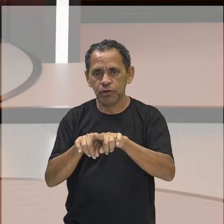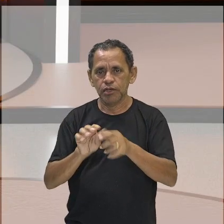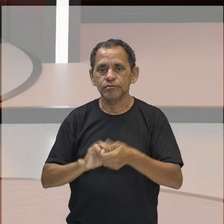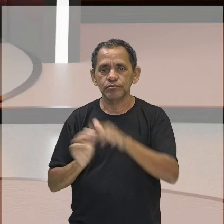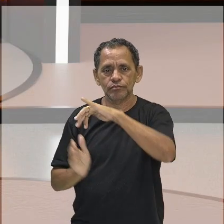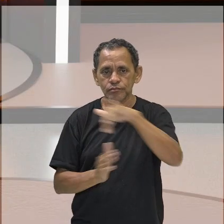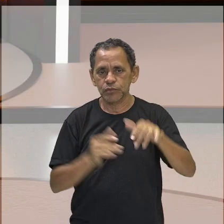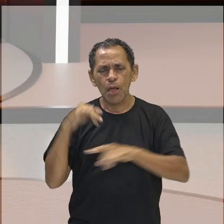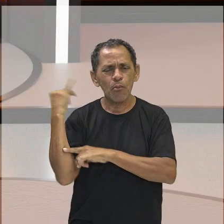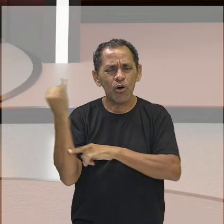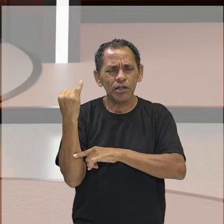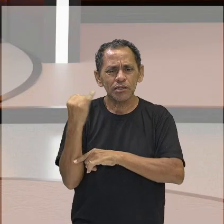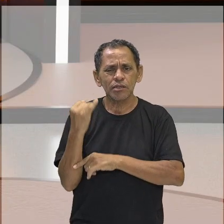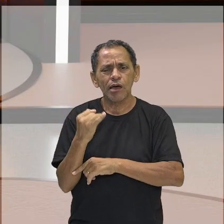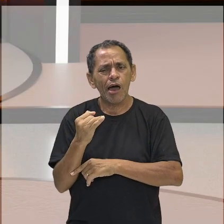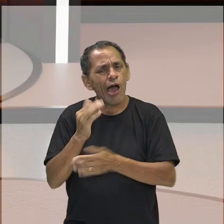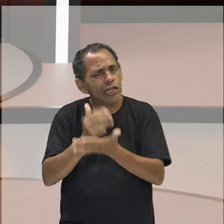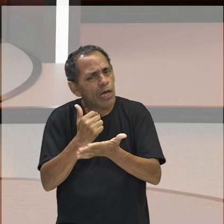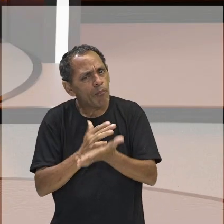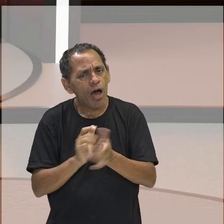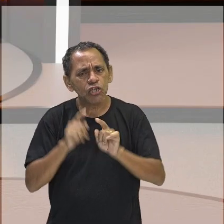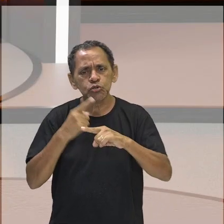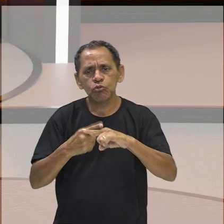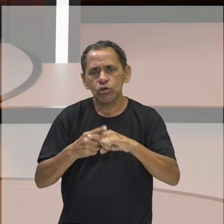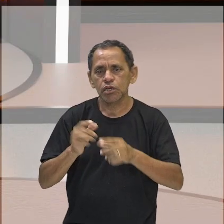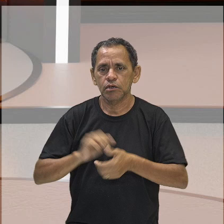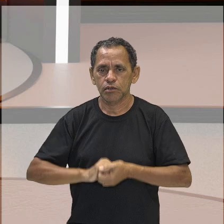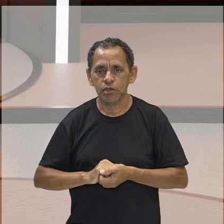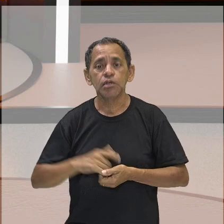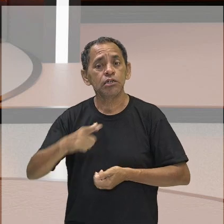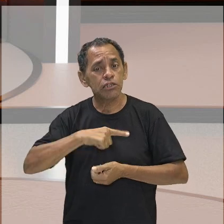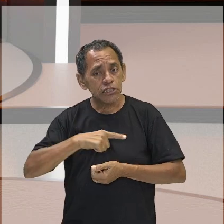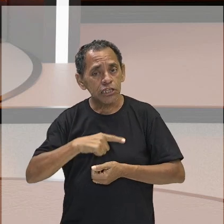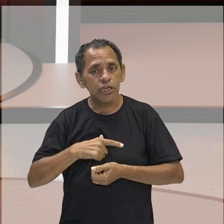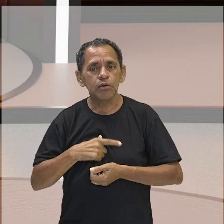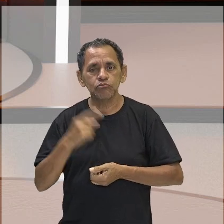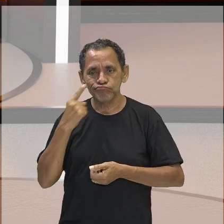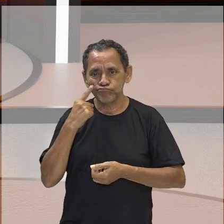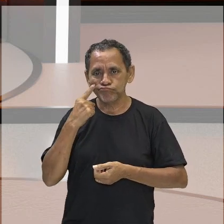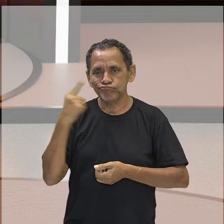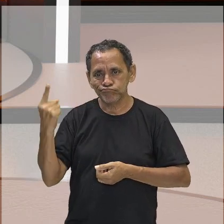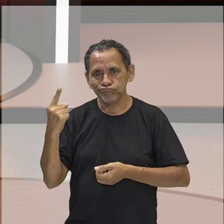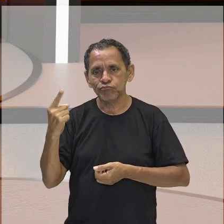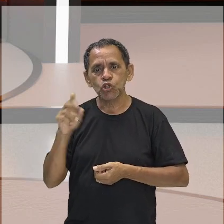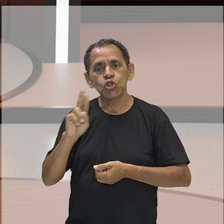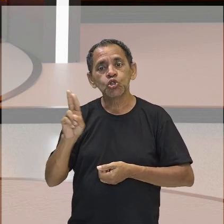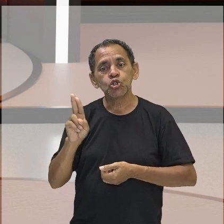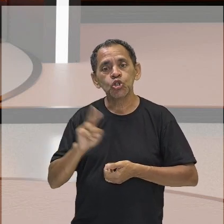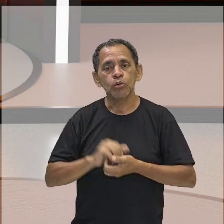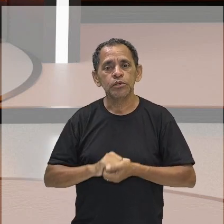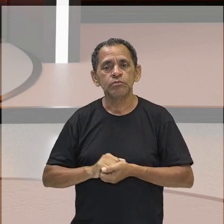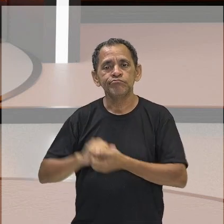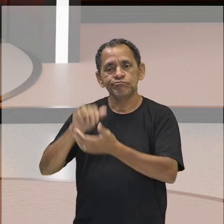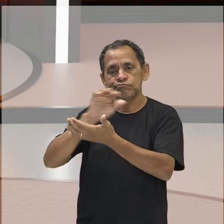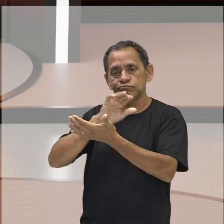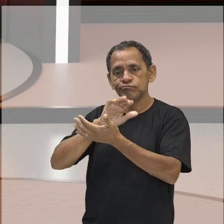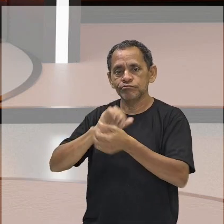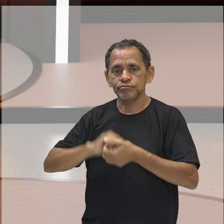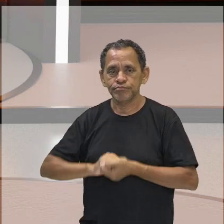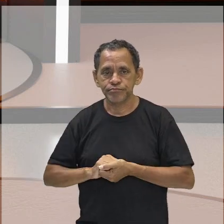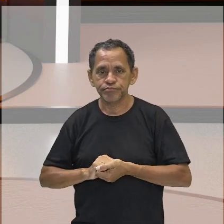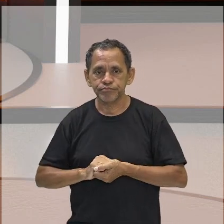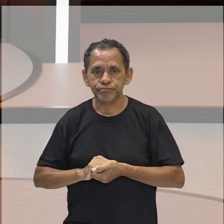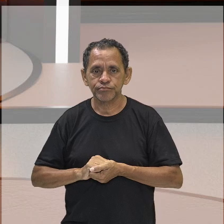parte ela é importante, não é mesmo? Por quê? Porque a gente tem então aí o que a gente chama, né, de saída então ali do